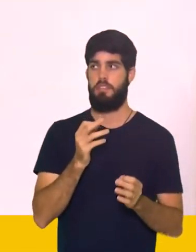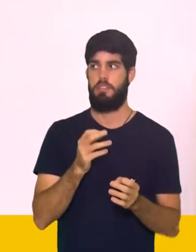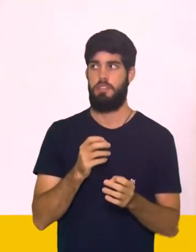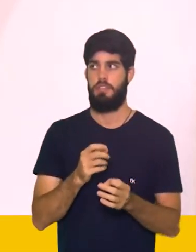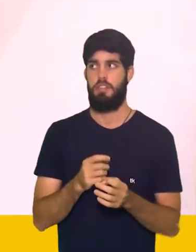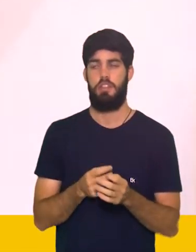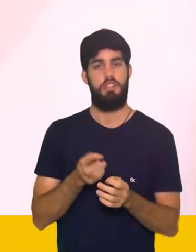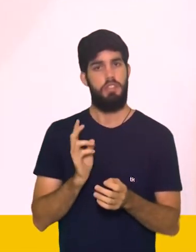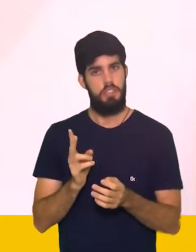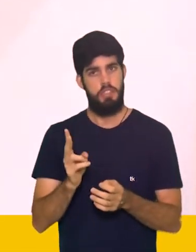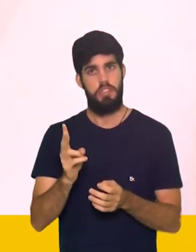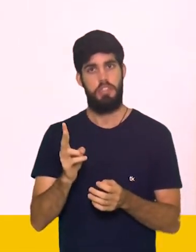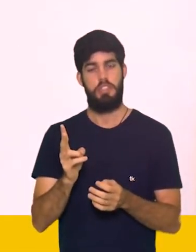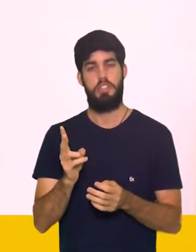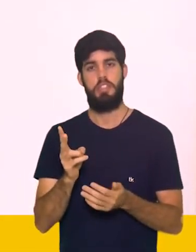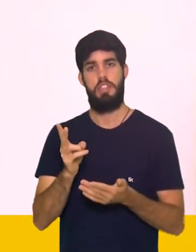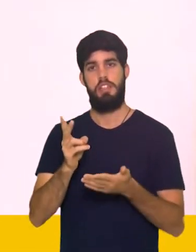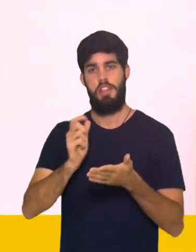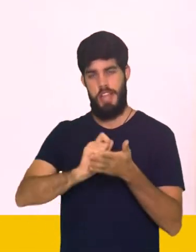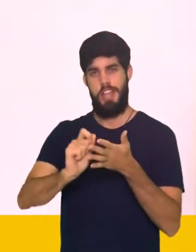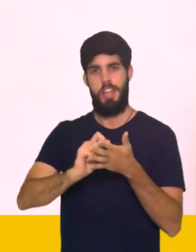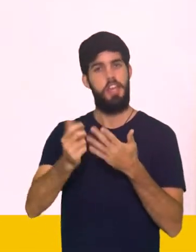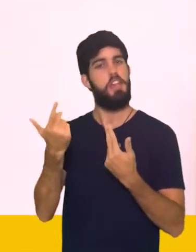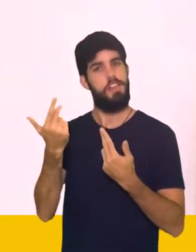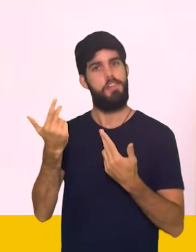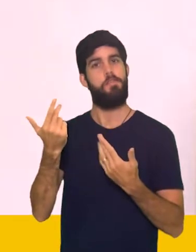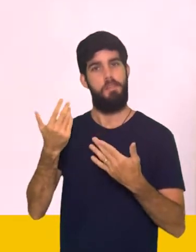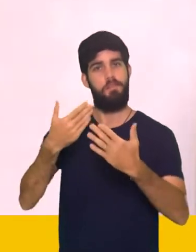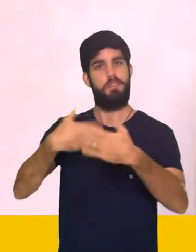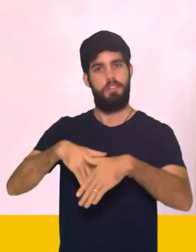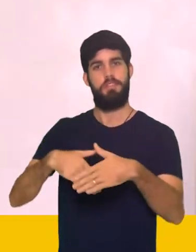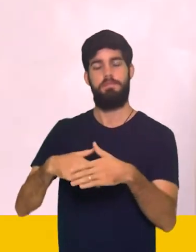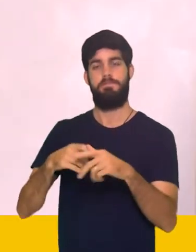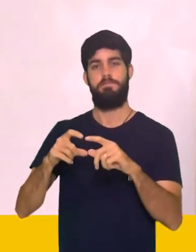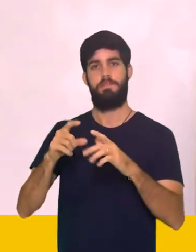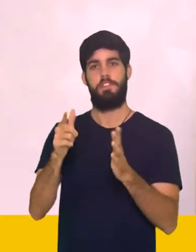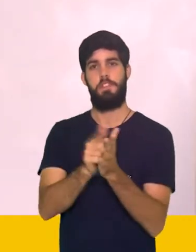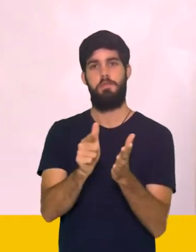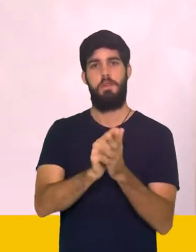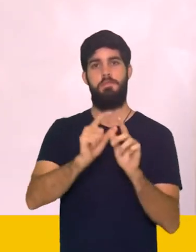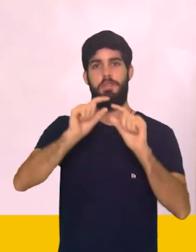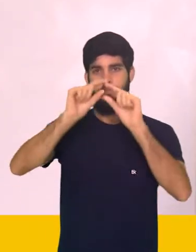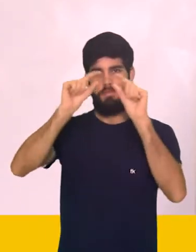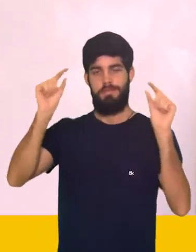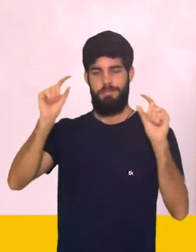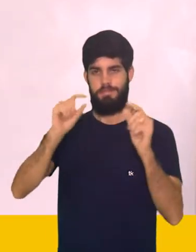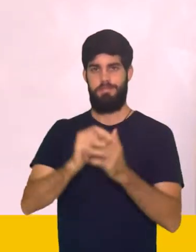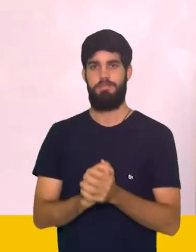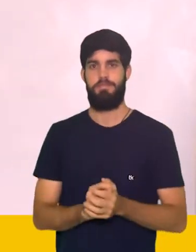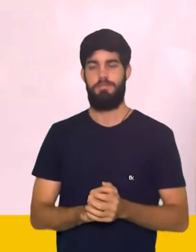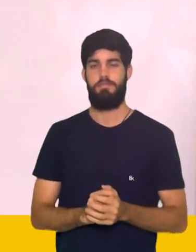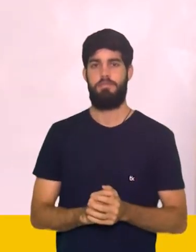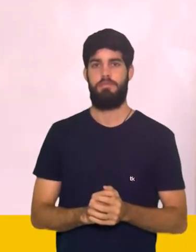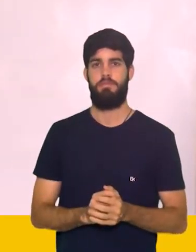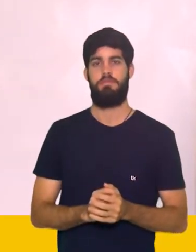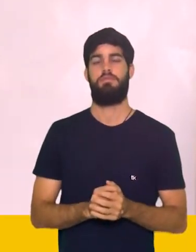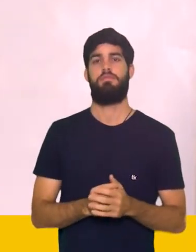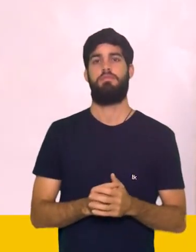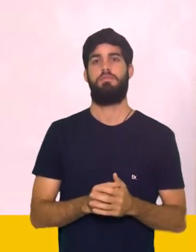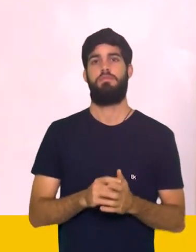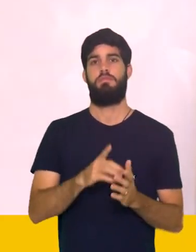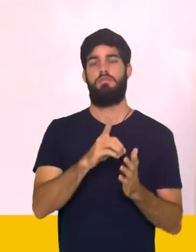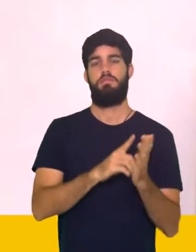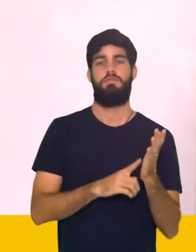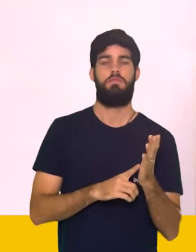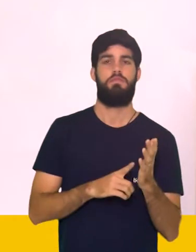esses rabiscos aqui de Consuelo, você vai deixar também lá em cima da folha de rascunho. Escreve isso, dissertação é